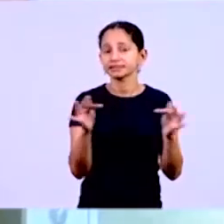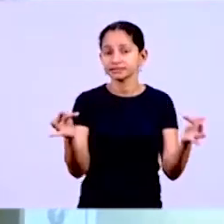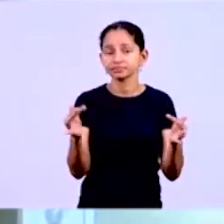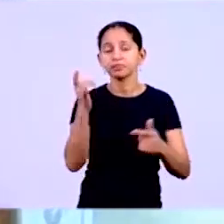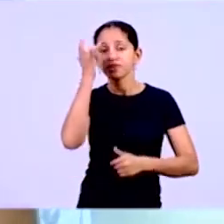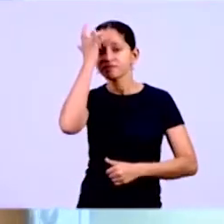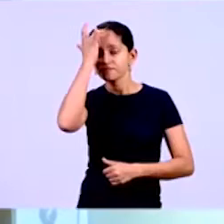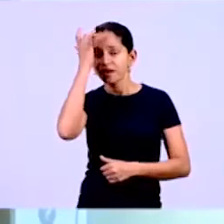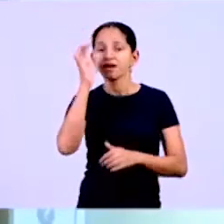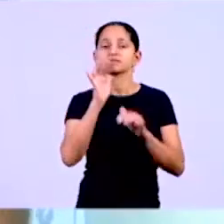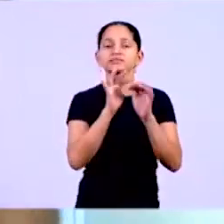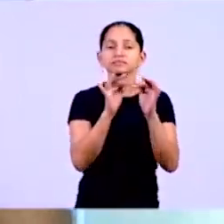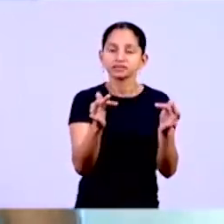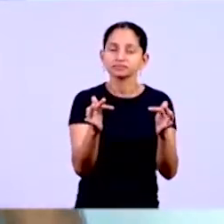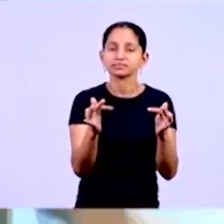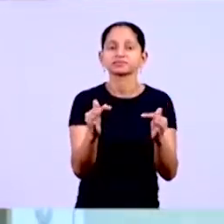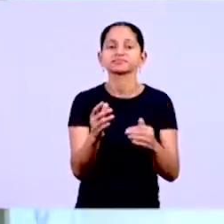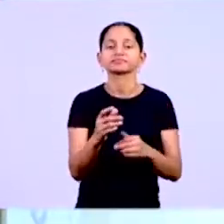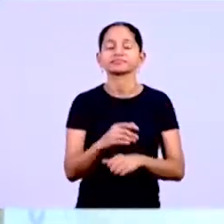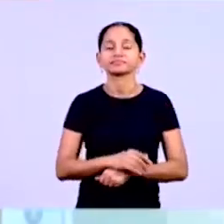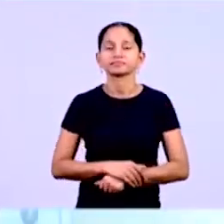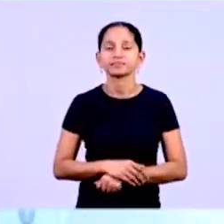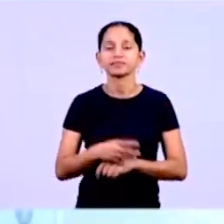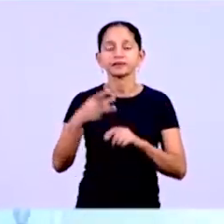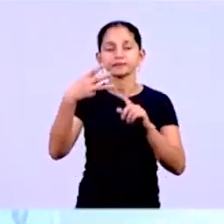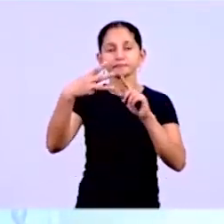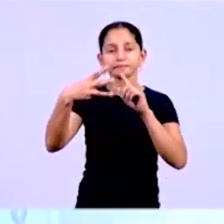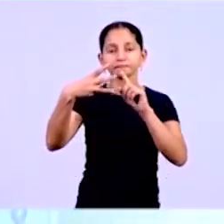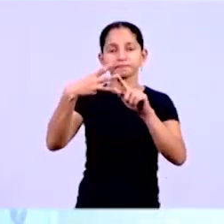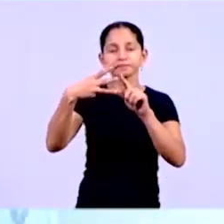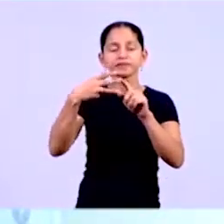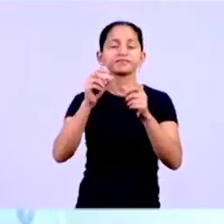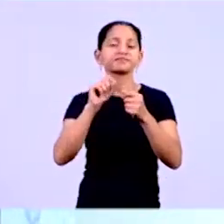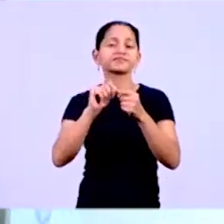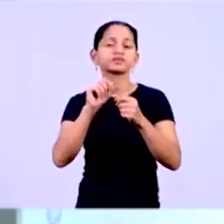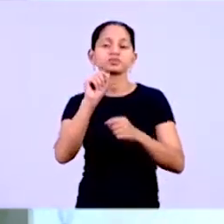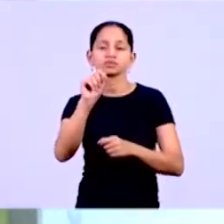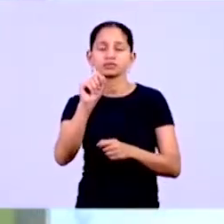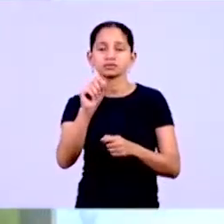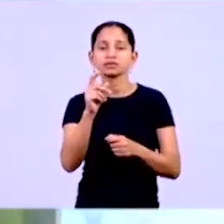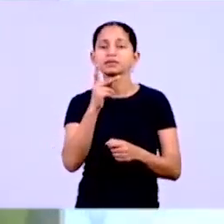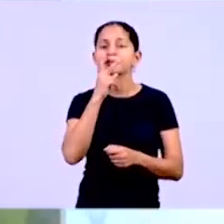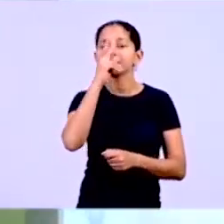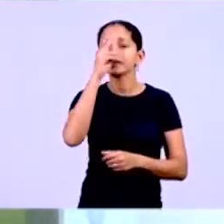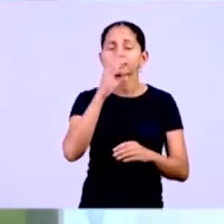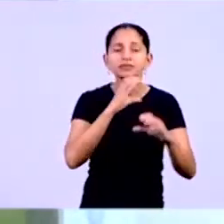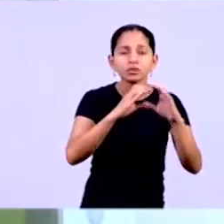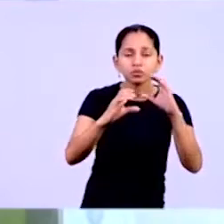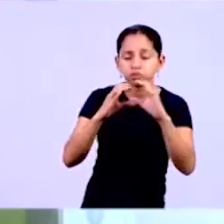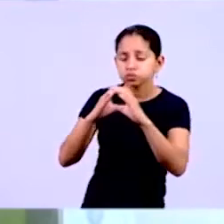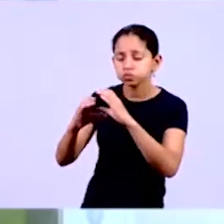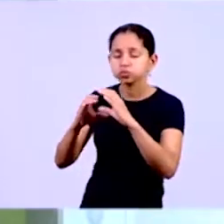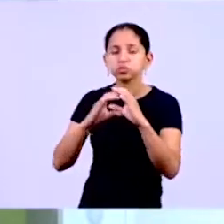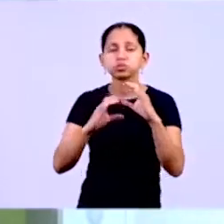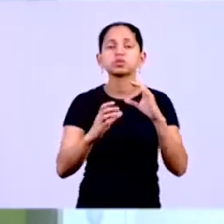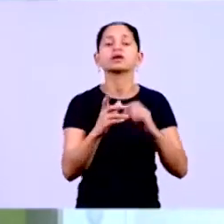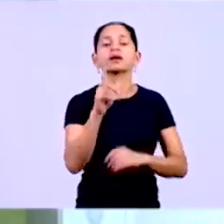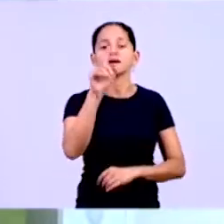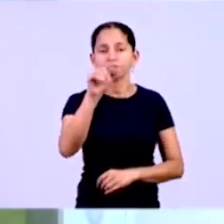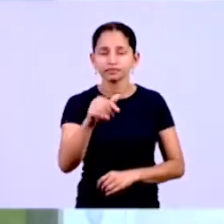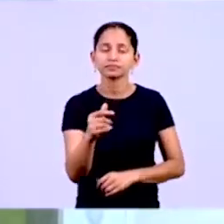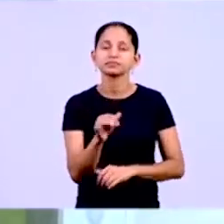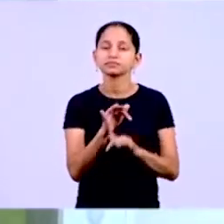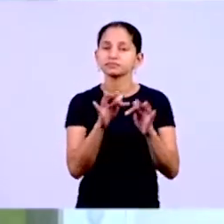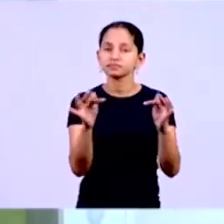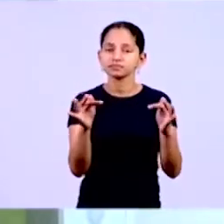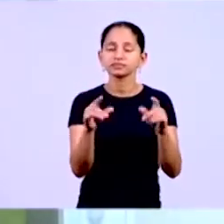usuário manipular o hardware, né? Os drives dispositivos, ele conversa com os dispositivos, é uma maneira do sistema operacional conseguir